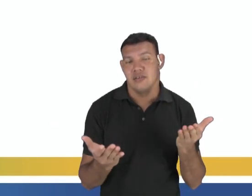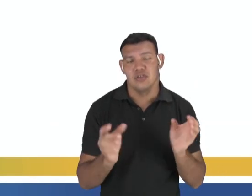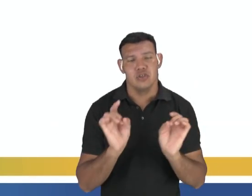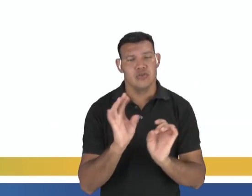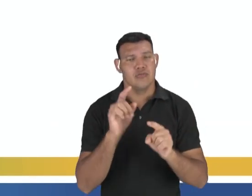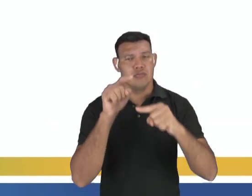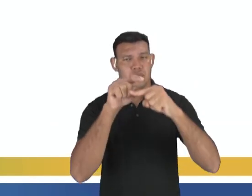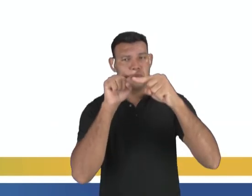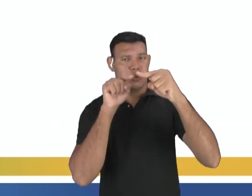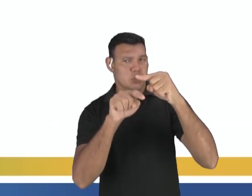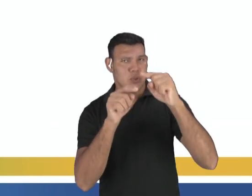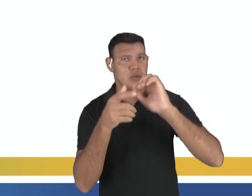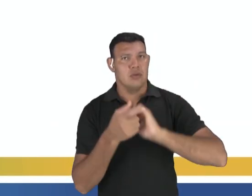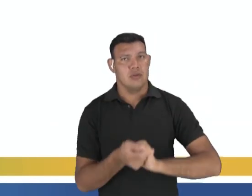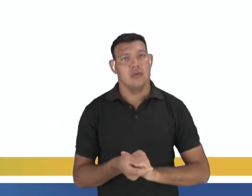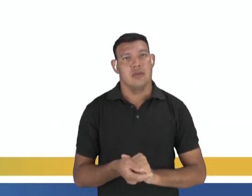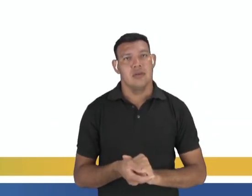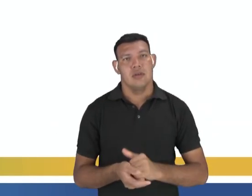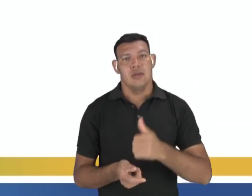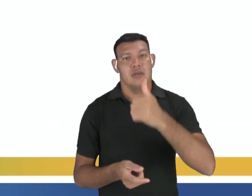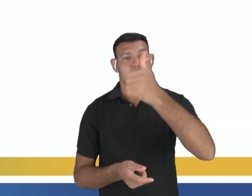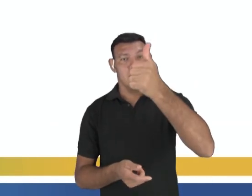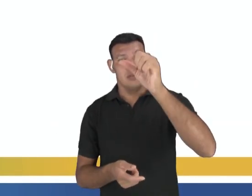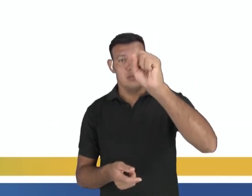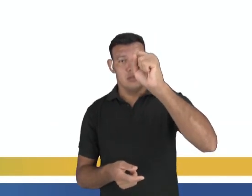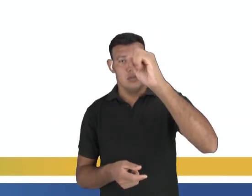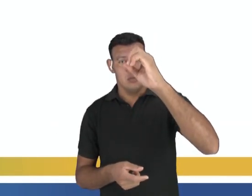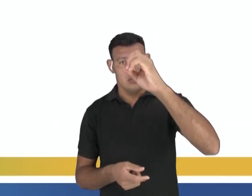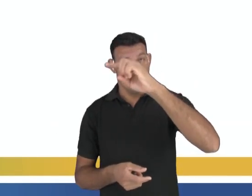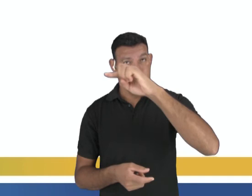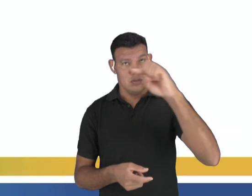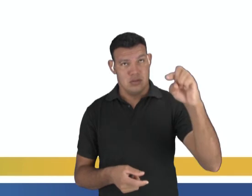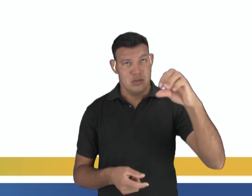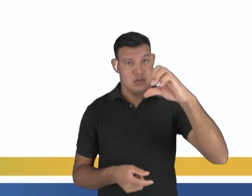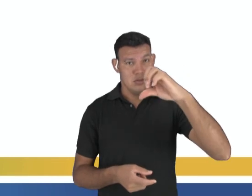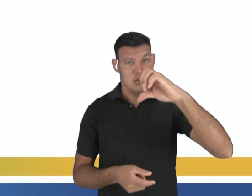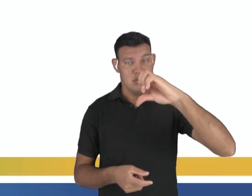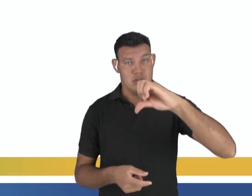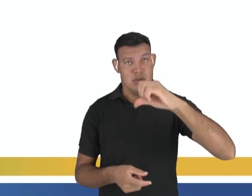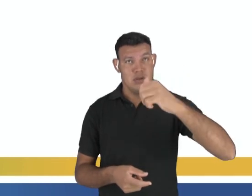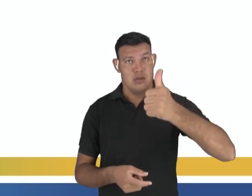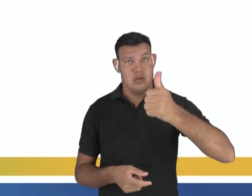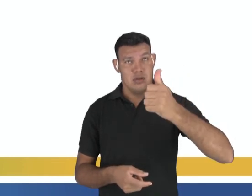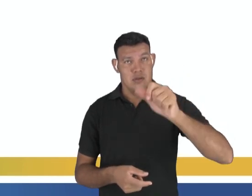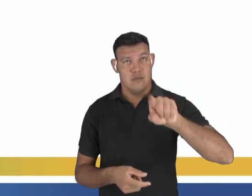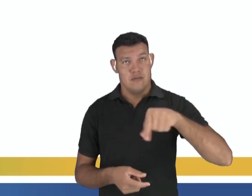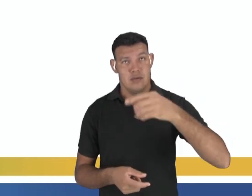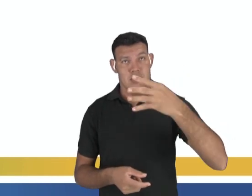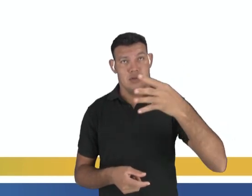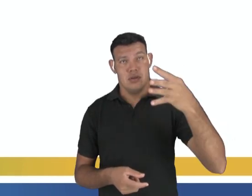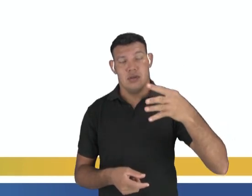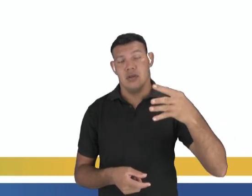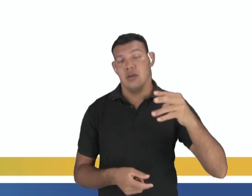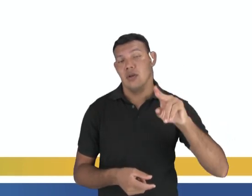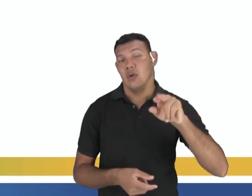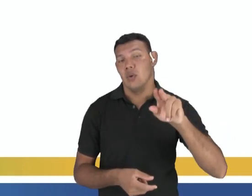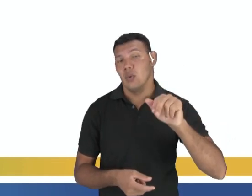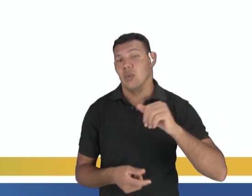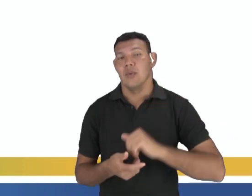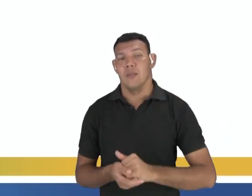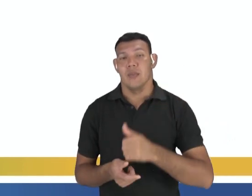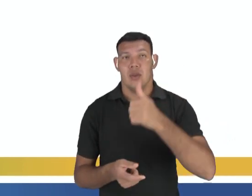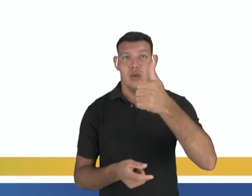medida para jarda basta dividir 180 para 91,44 na hora que você dividida